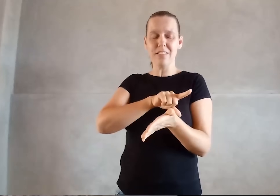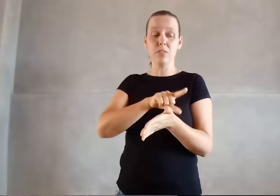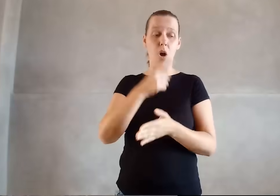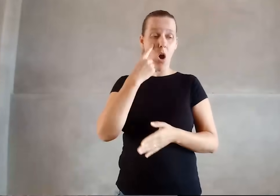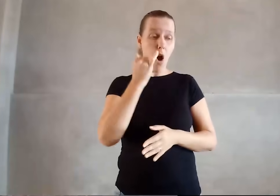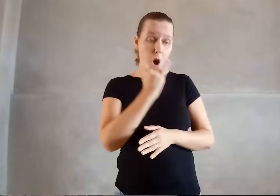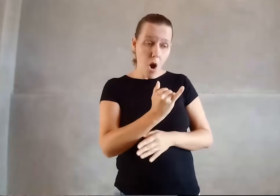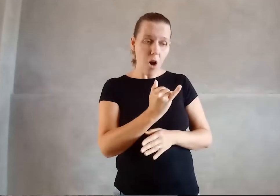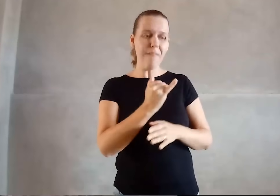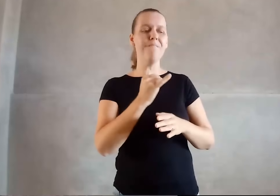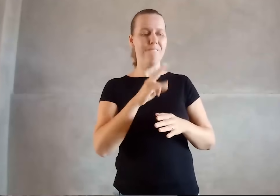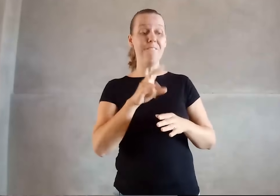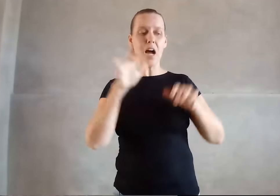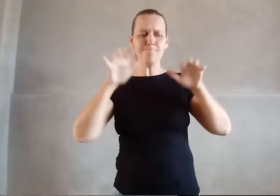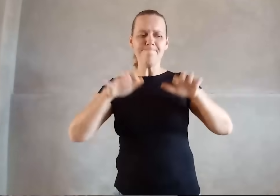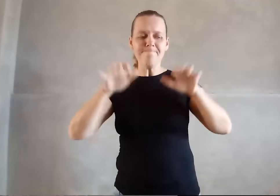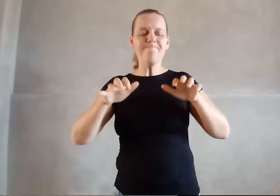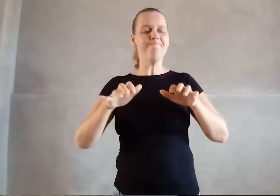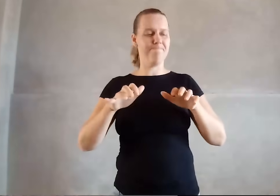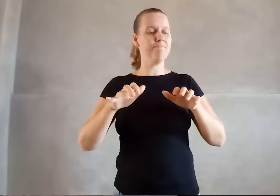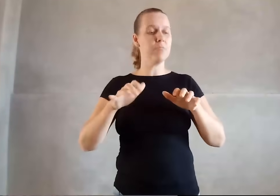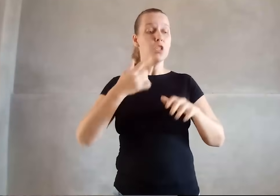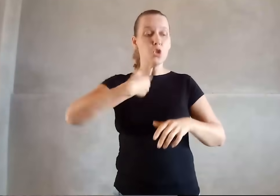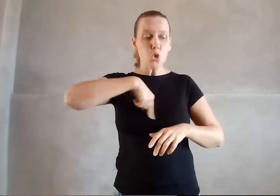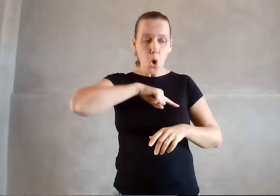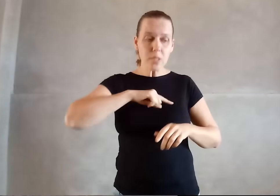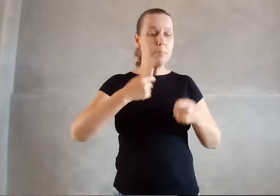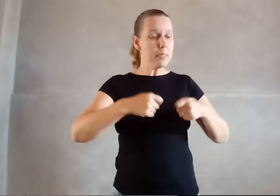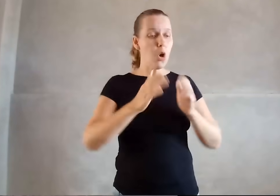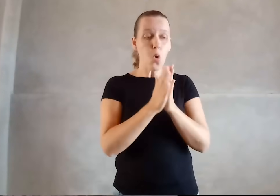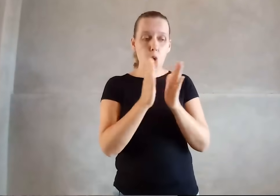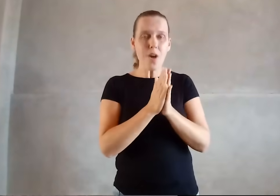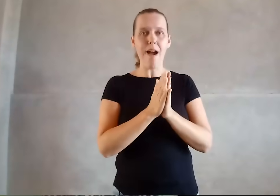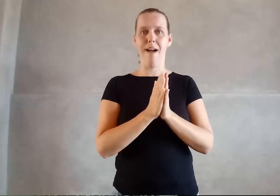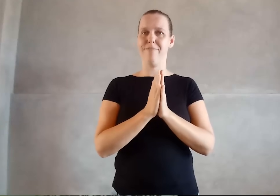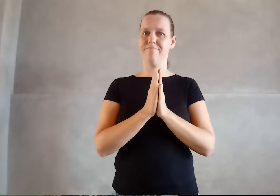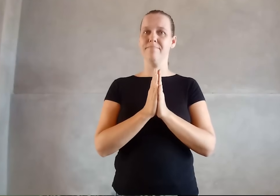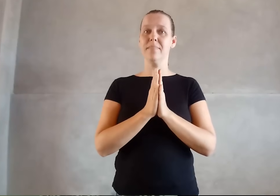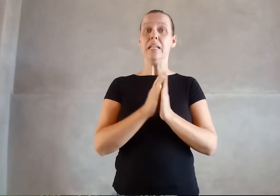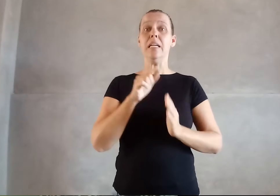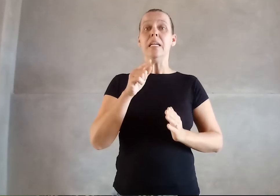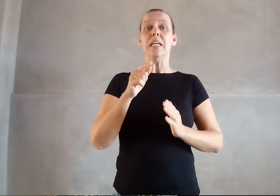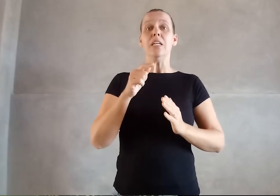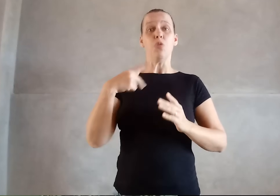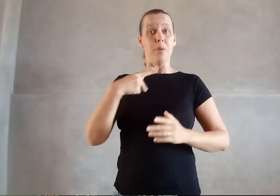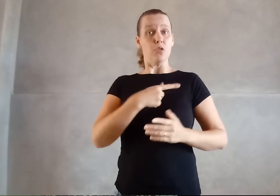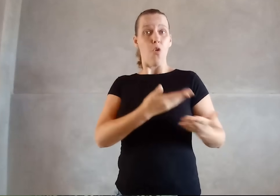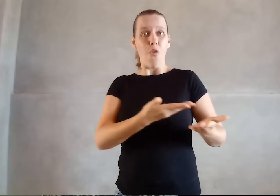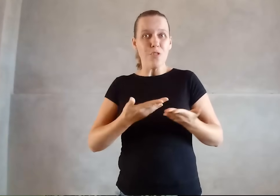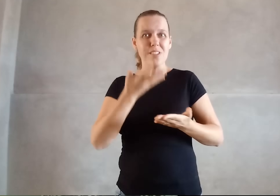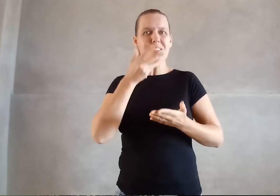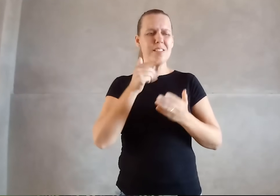chuva, nós estamos assim realmente precisando orar. E ele convidou aquelas crianças a clamar, a orar muito